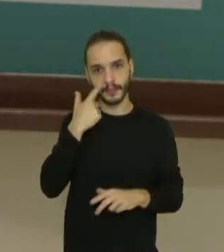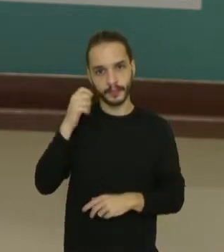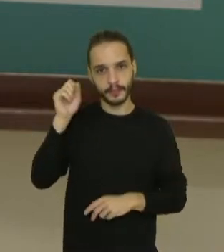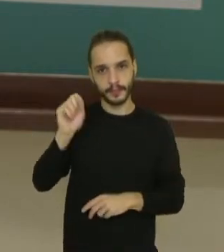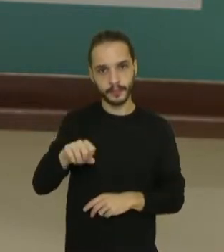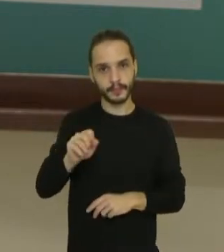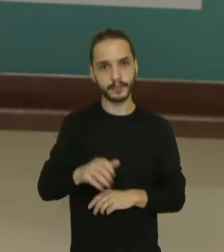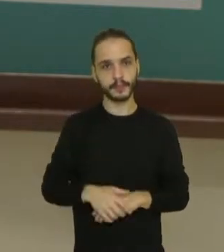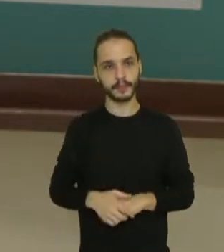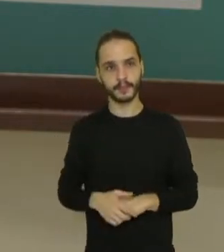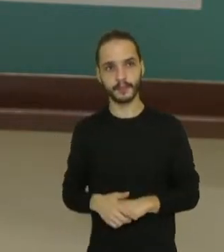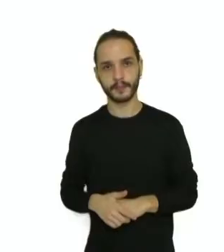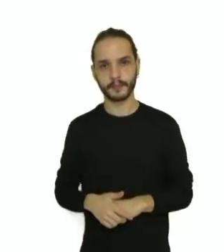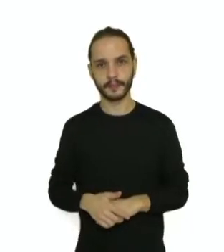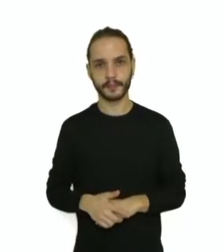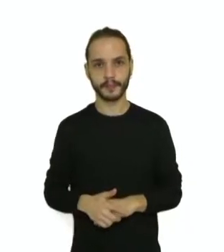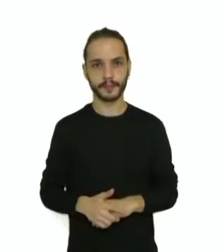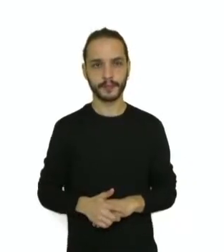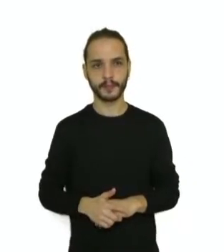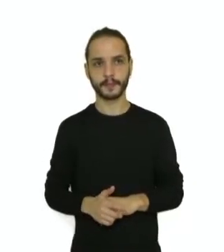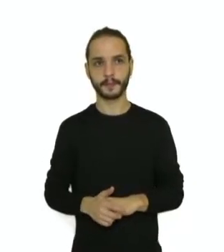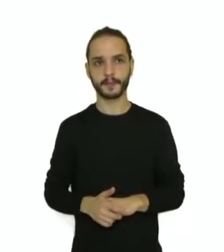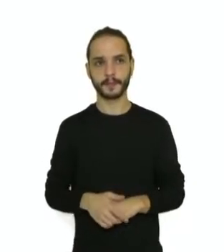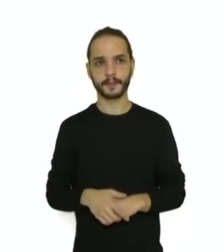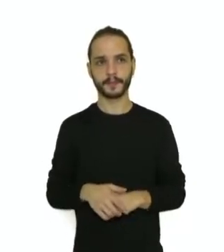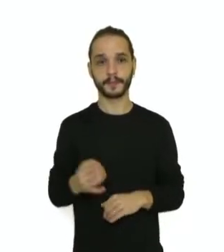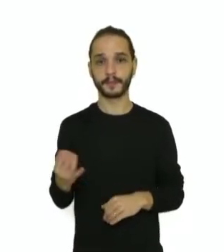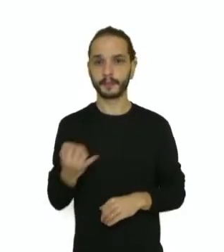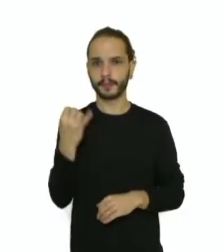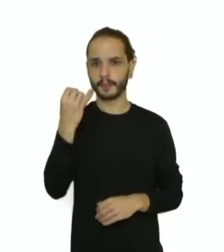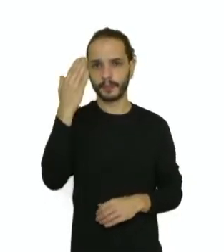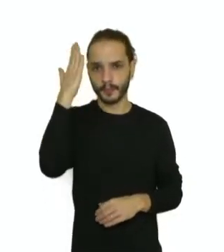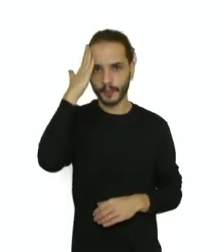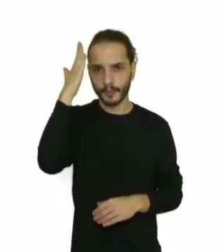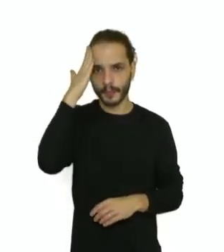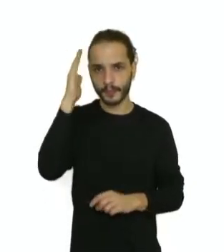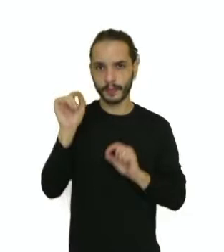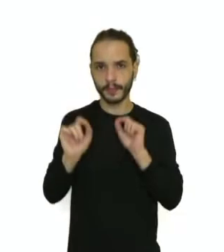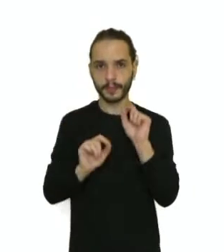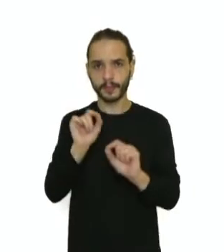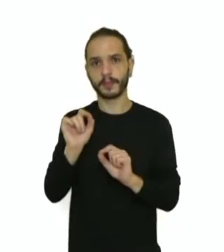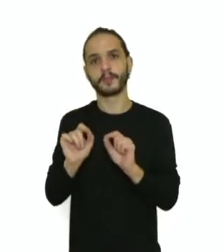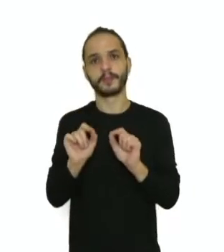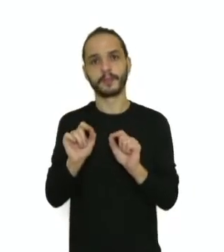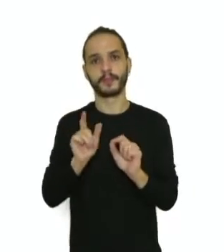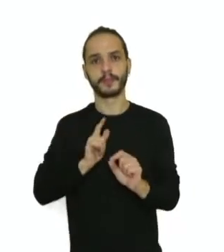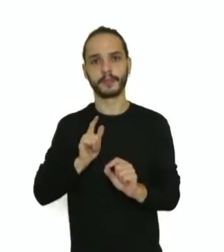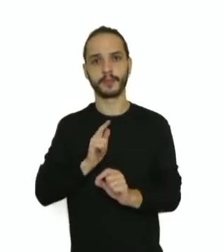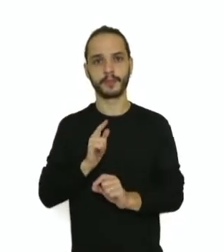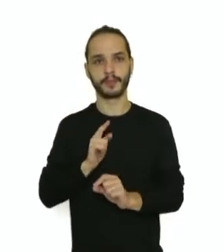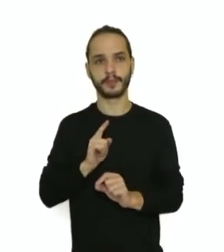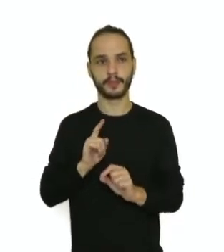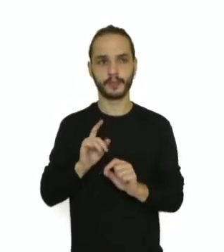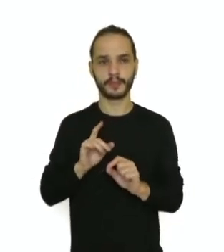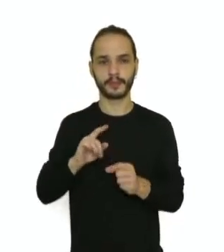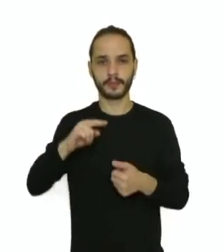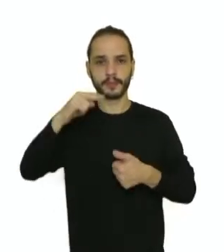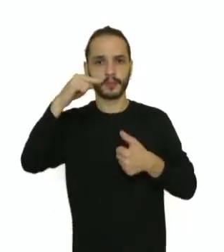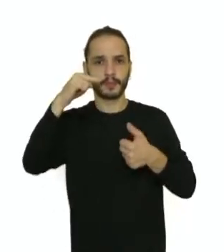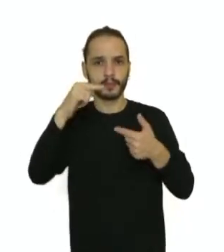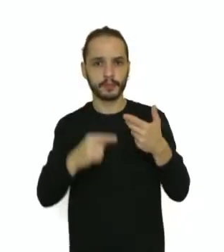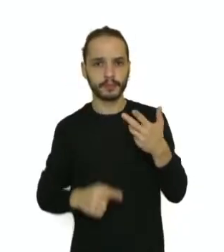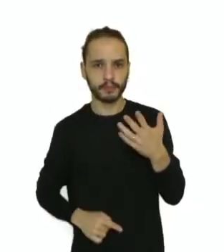ok? Olha só, então, é importante nós sabermos então que são dois conjuntos básicos de fatores